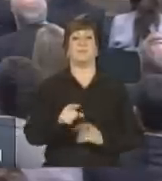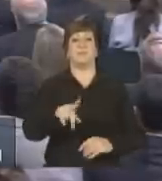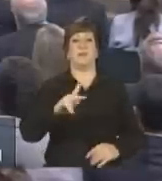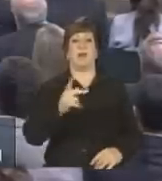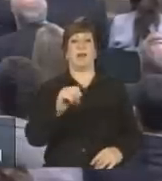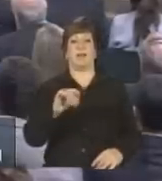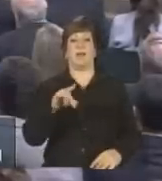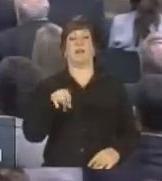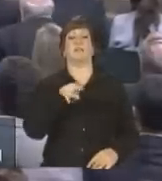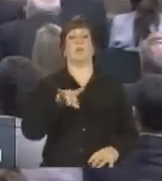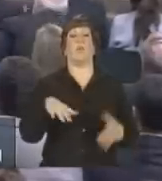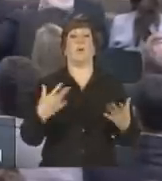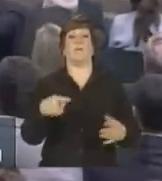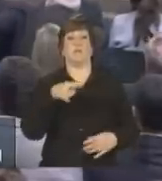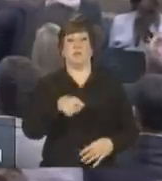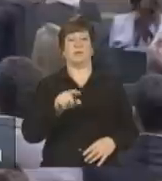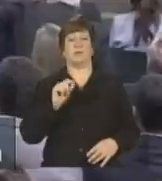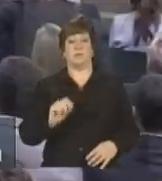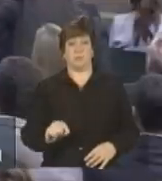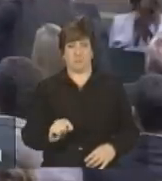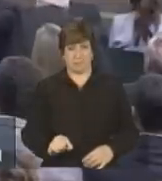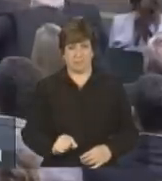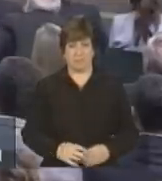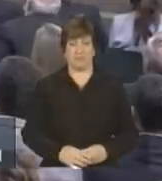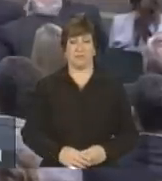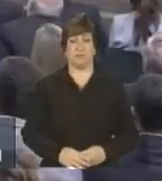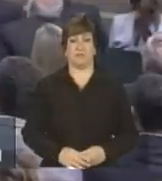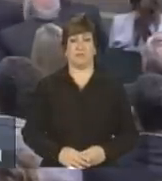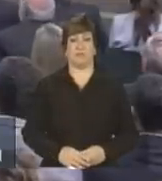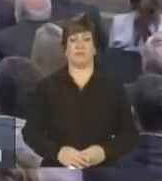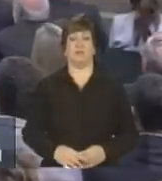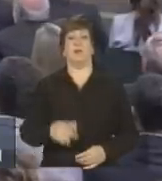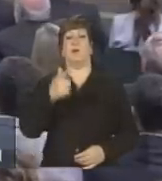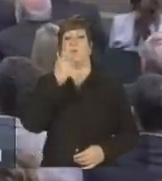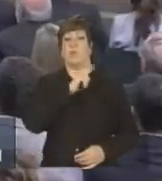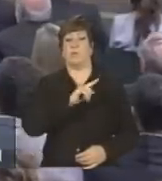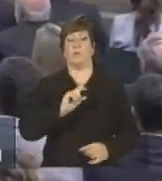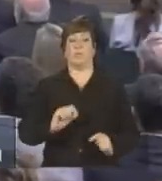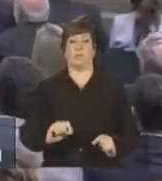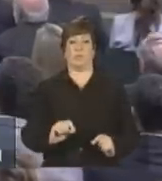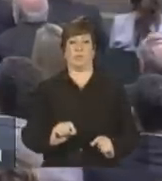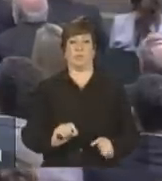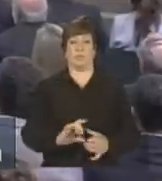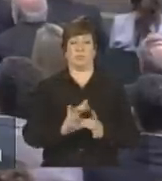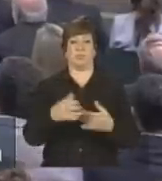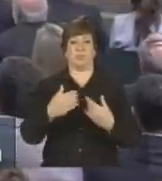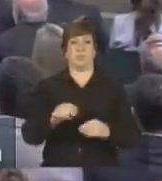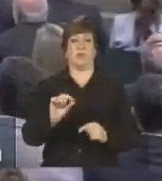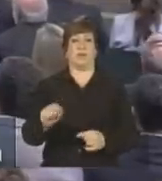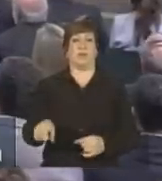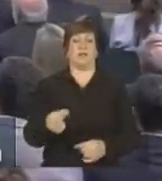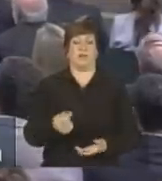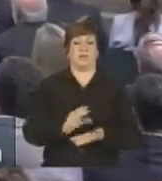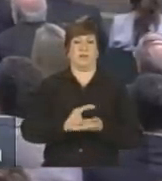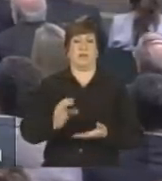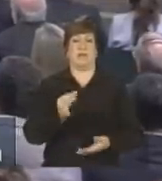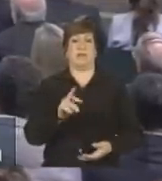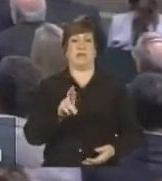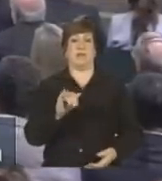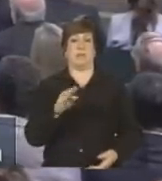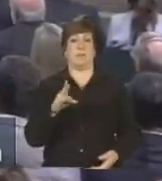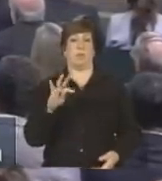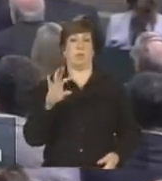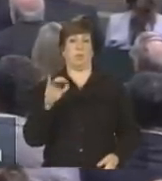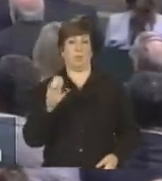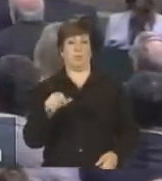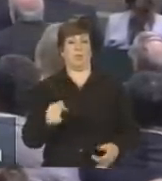você abre mão de tributos, esses tributos estão sendo destinados